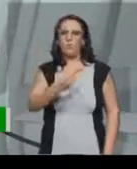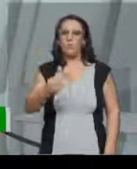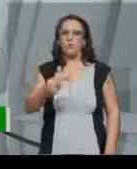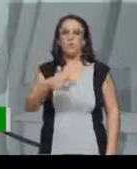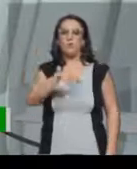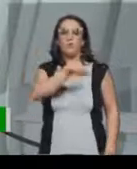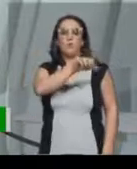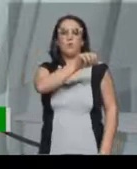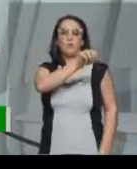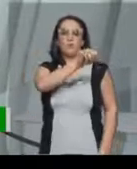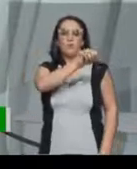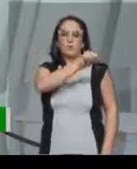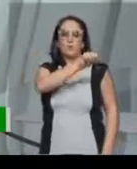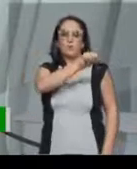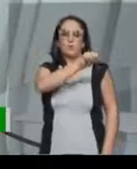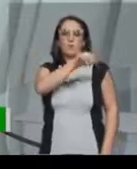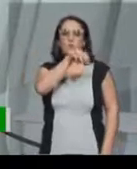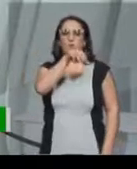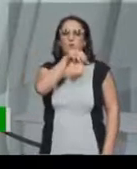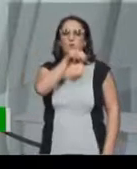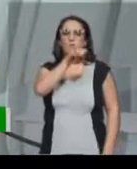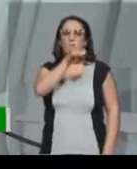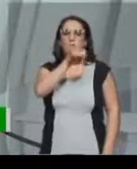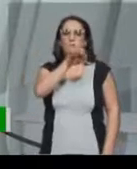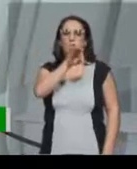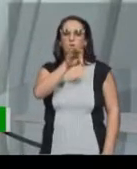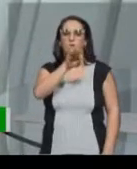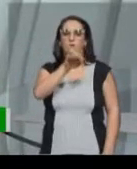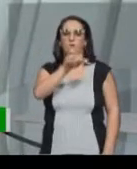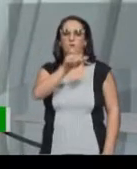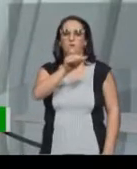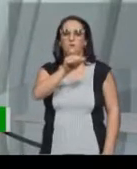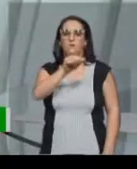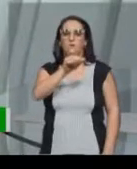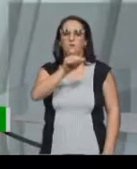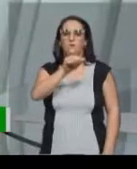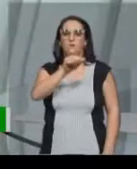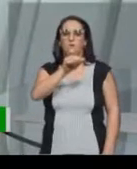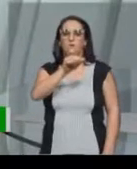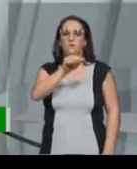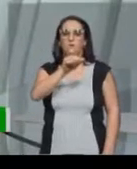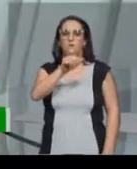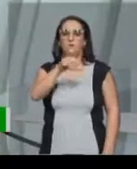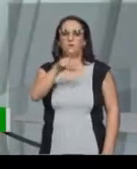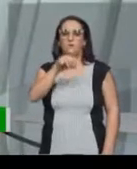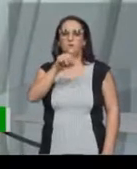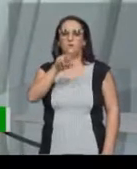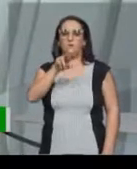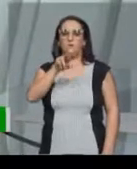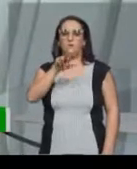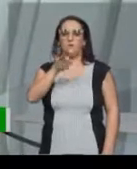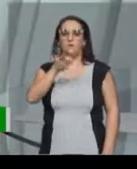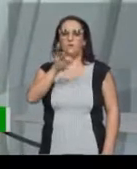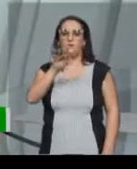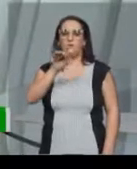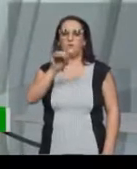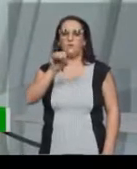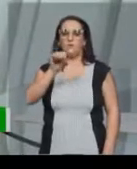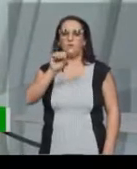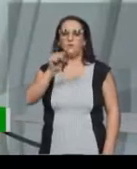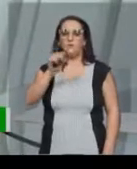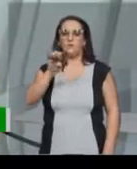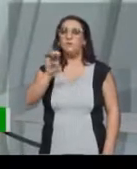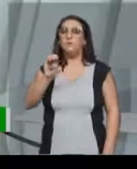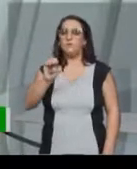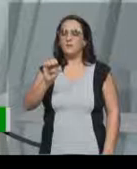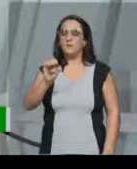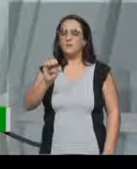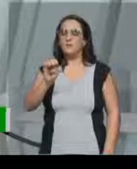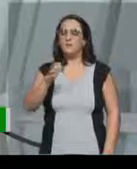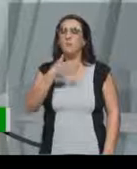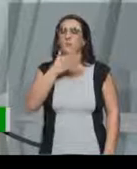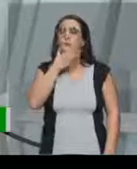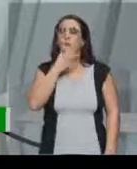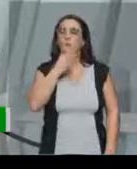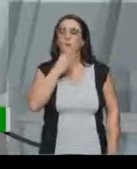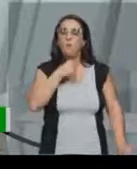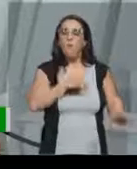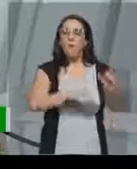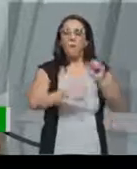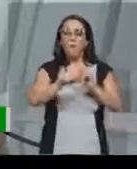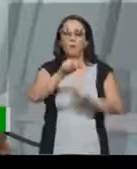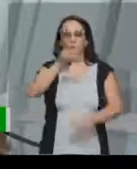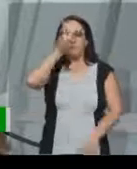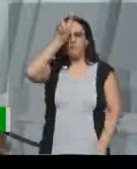do Kafka. O rapazinho acorda um dia e ele se transformou em uma barata. Olha só,